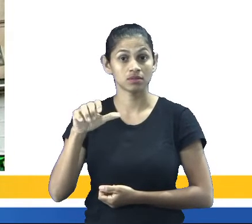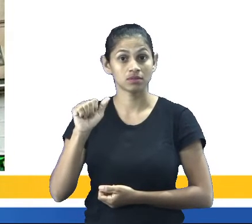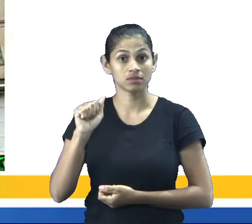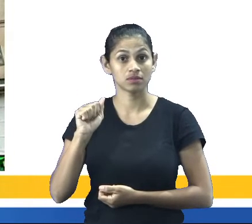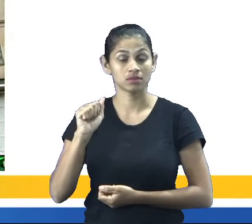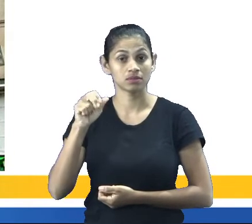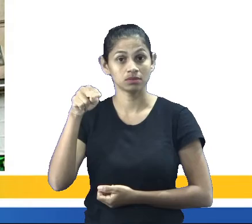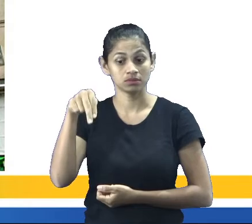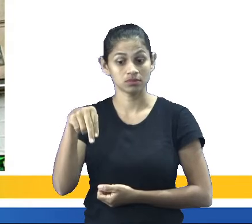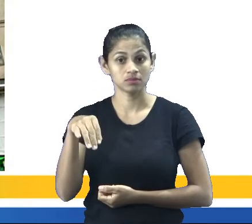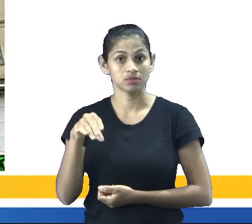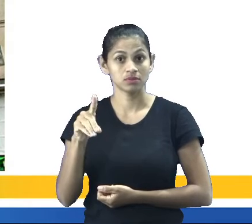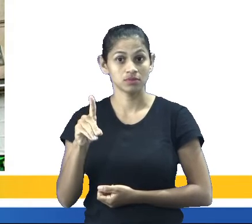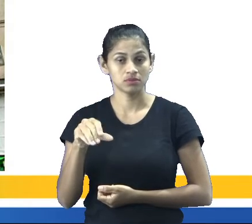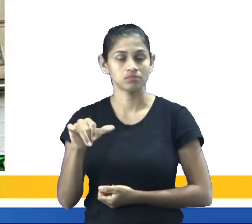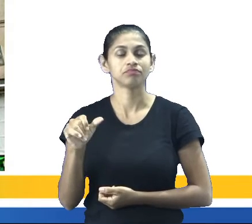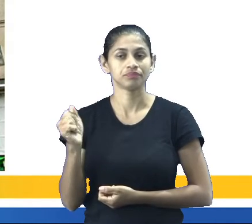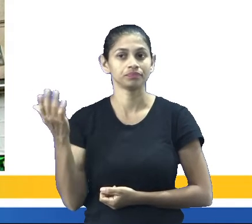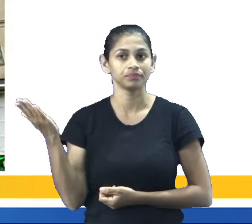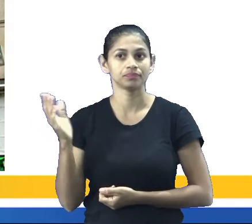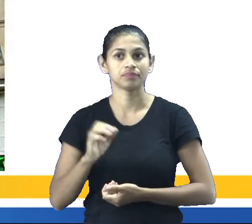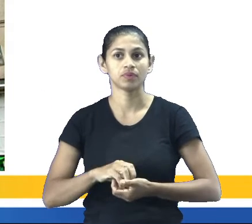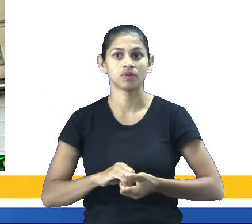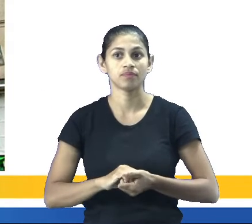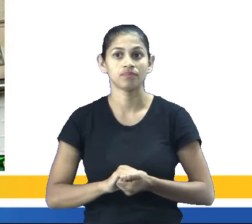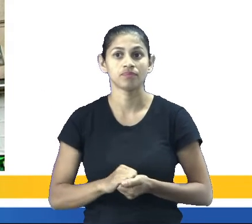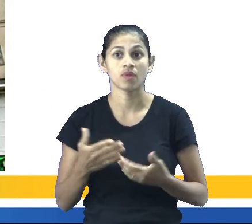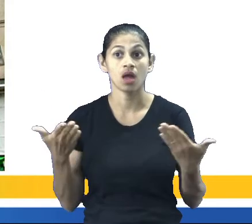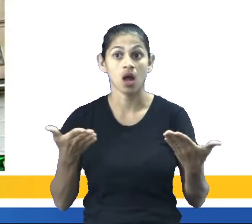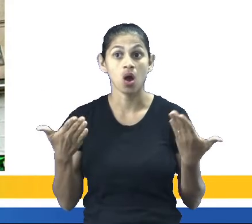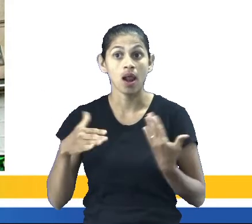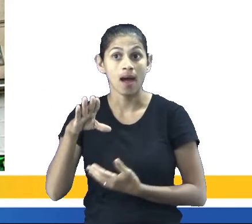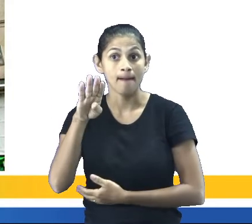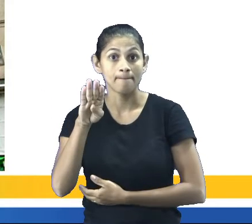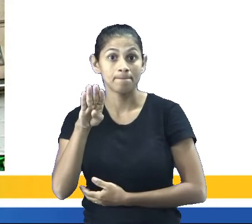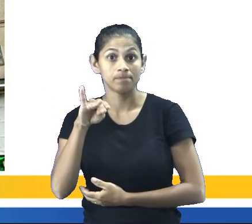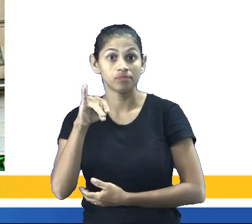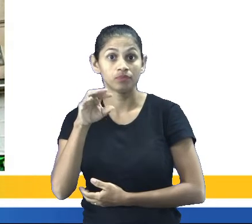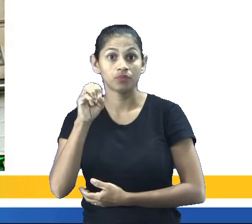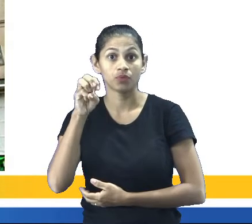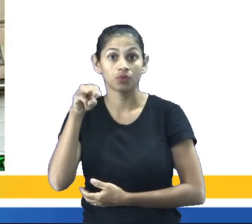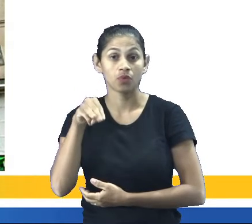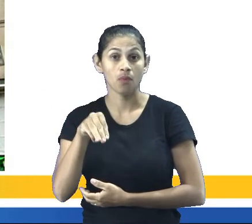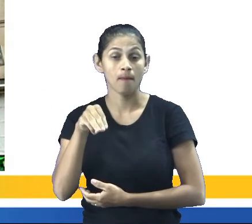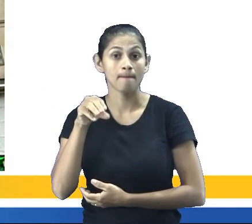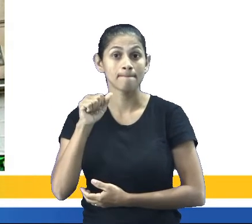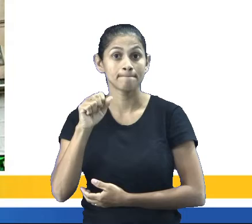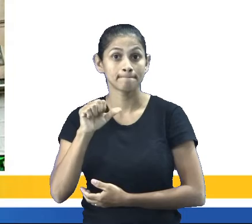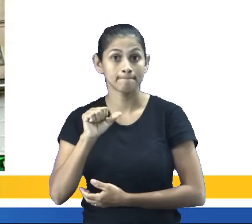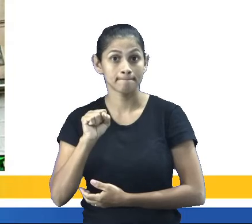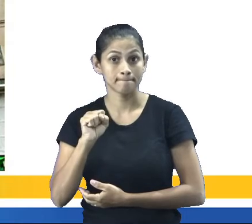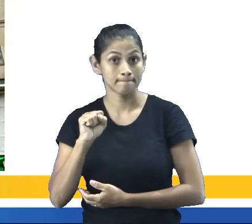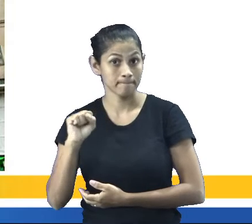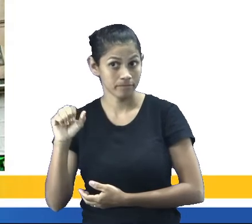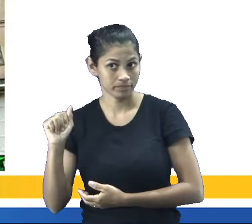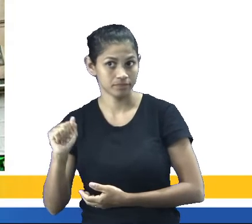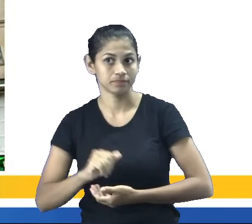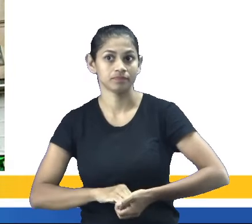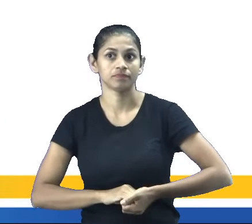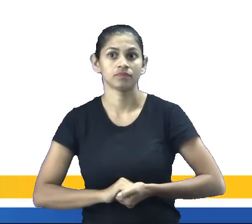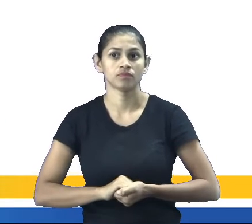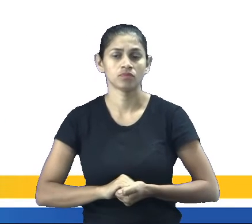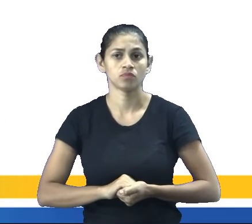vamos falar da biomassa. Então, a biomassa já foi cobrada no Enem, perguntando a respeito da biomassa, e é uma fonte de